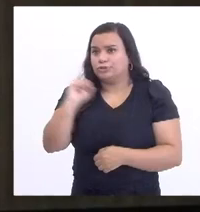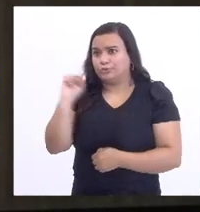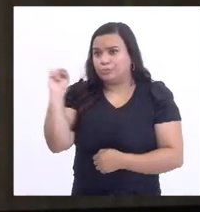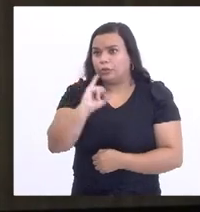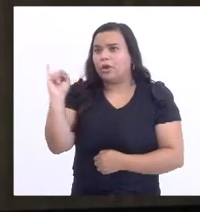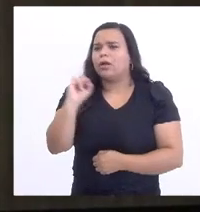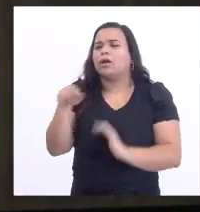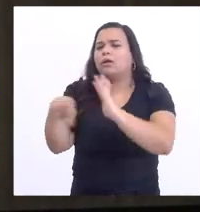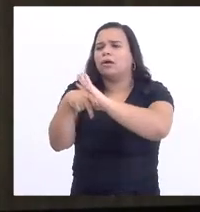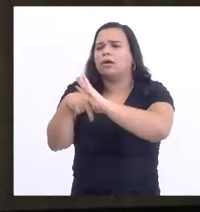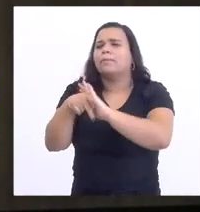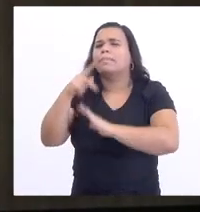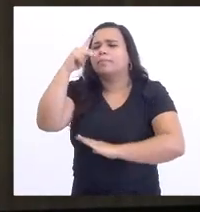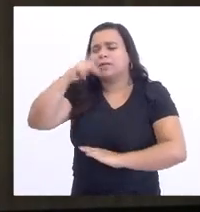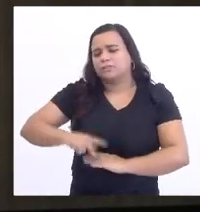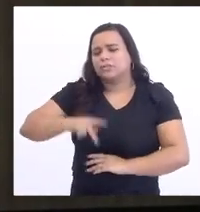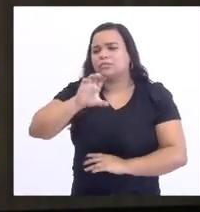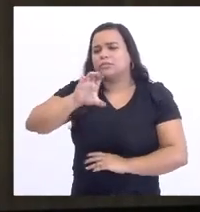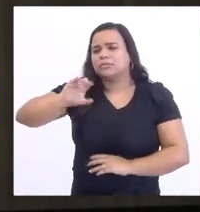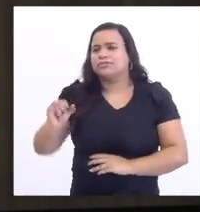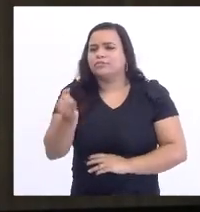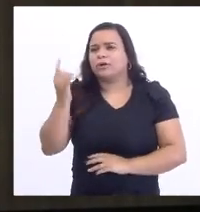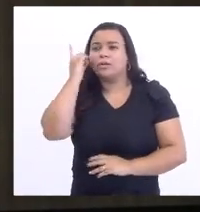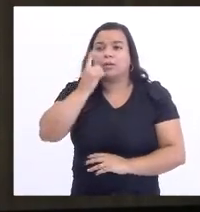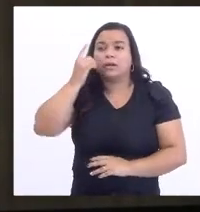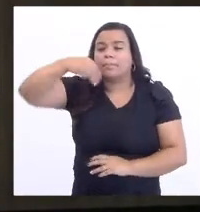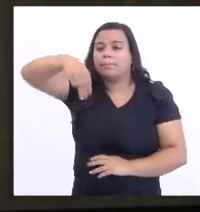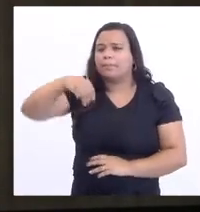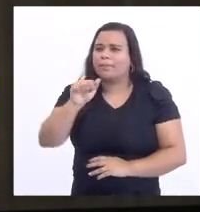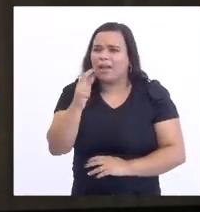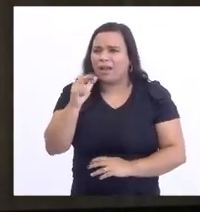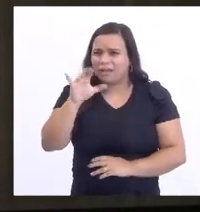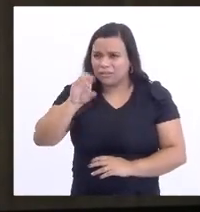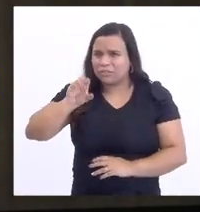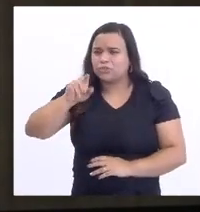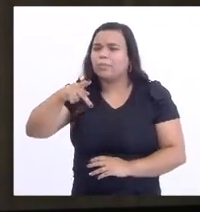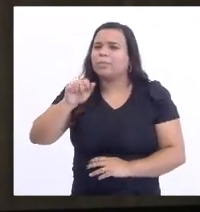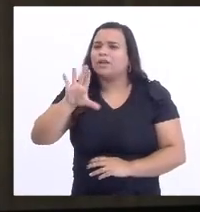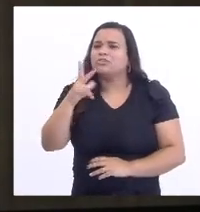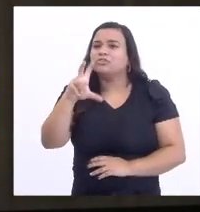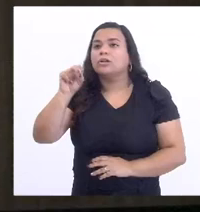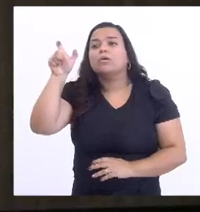CCJ, deputado Márcio Pacheco, foi pela